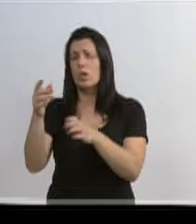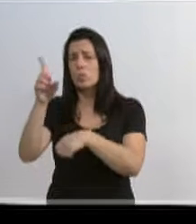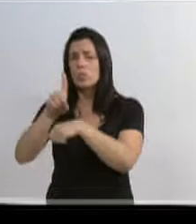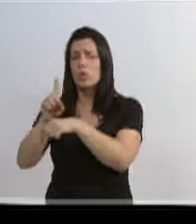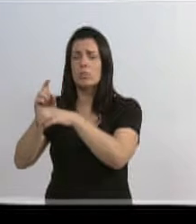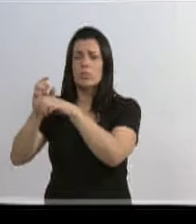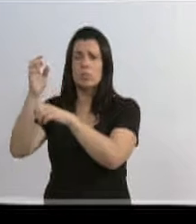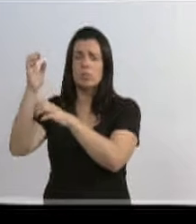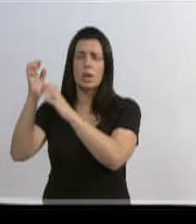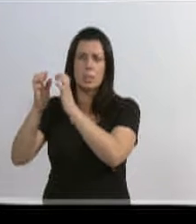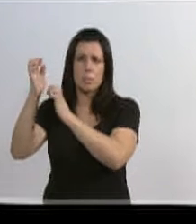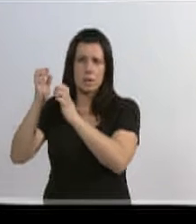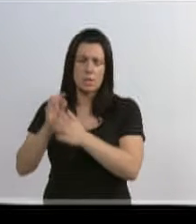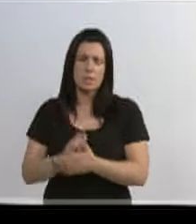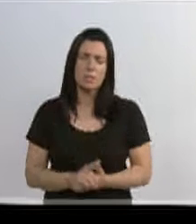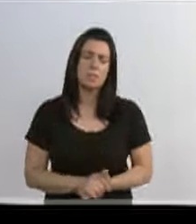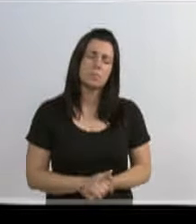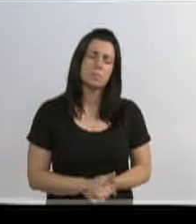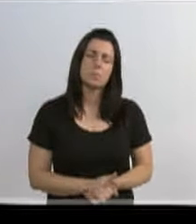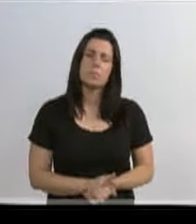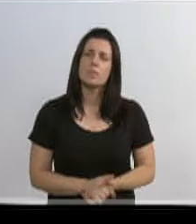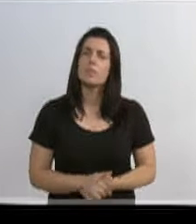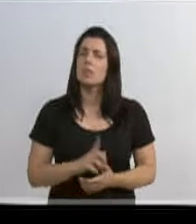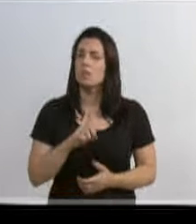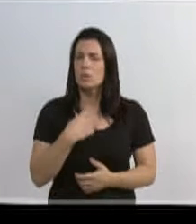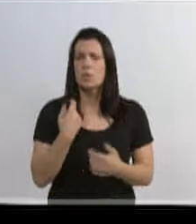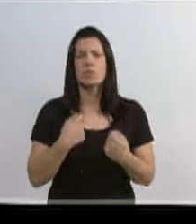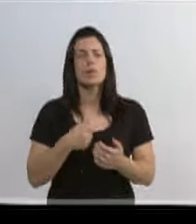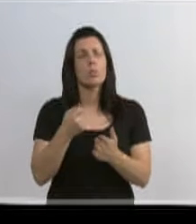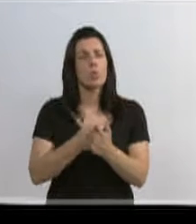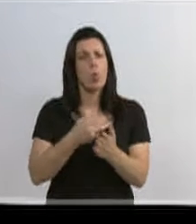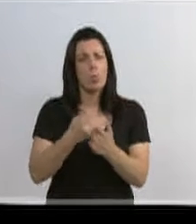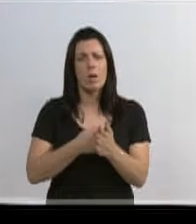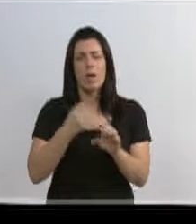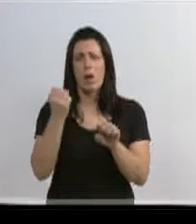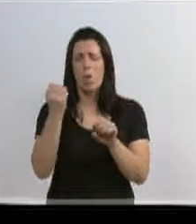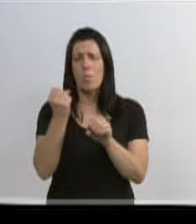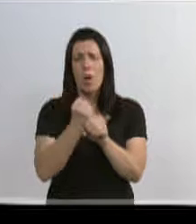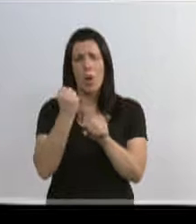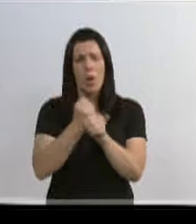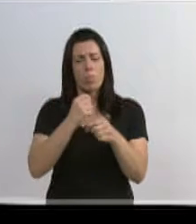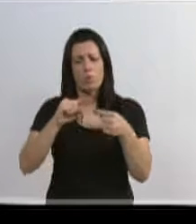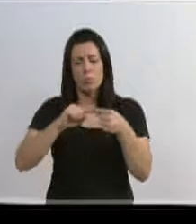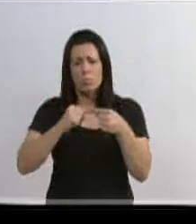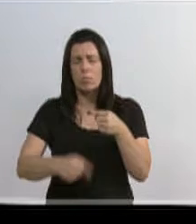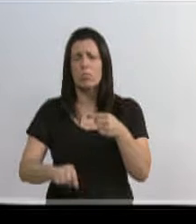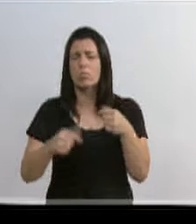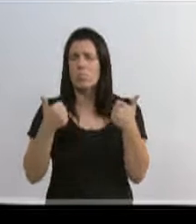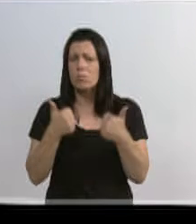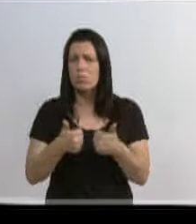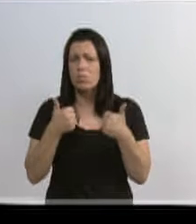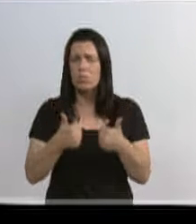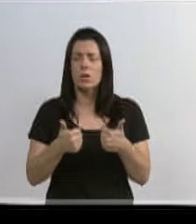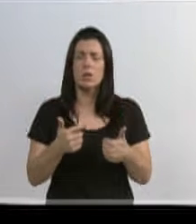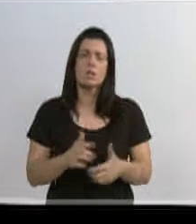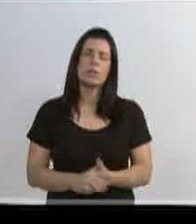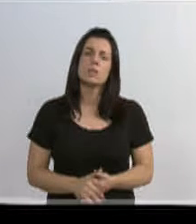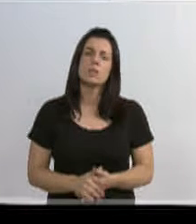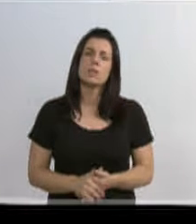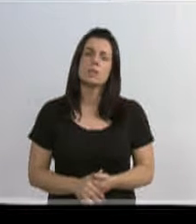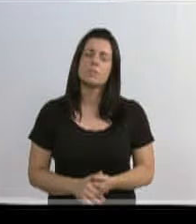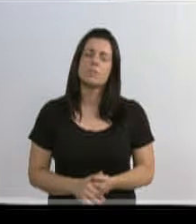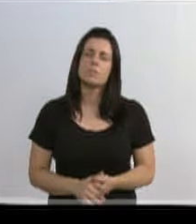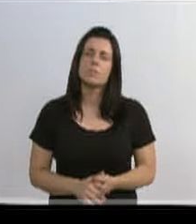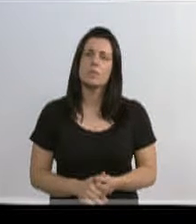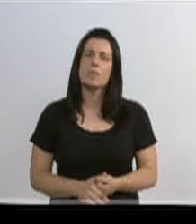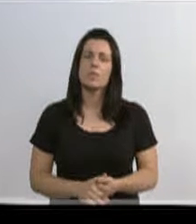que fiscalizar uma obra de qualidade, porque na sequência vai vir crítica contra o governo. É quando o governo que o povo vai estar cobrando. Como está me cobrando da região, ô vereador,